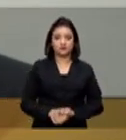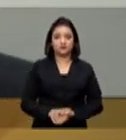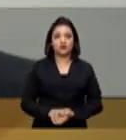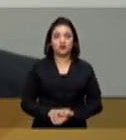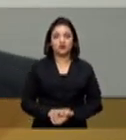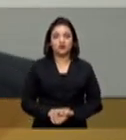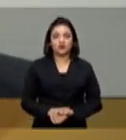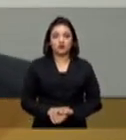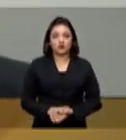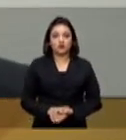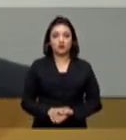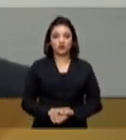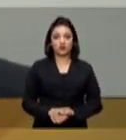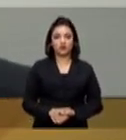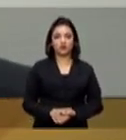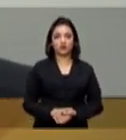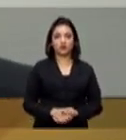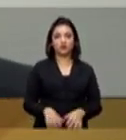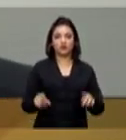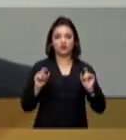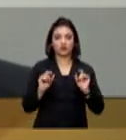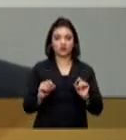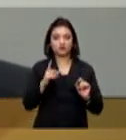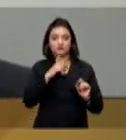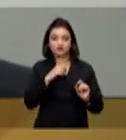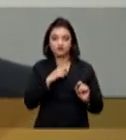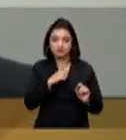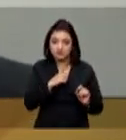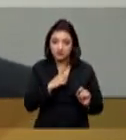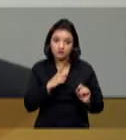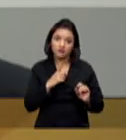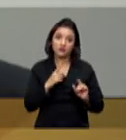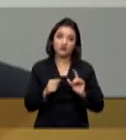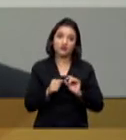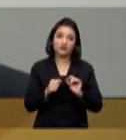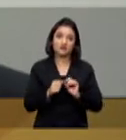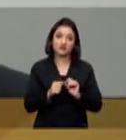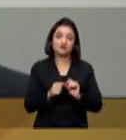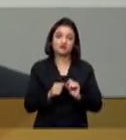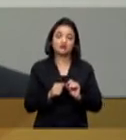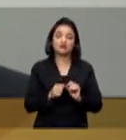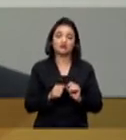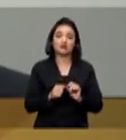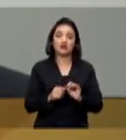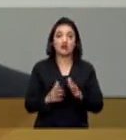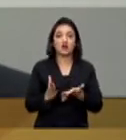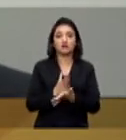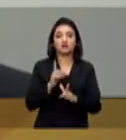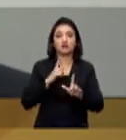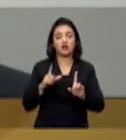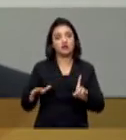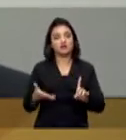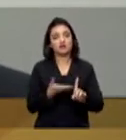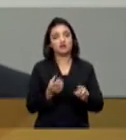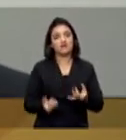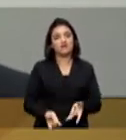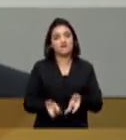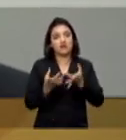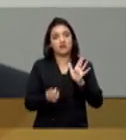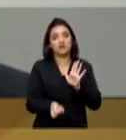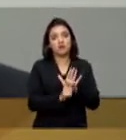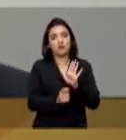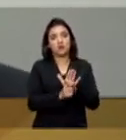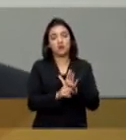De start, valeu, seu tribunal, acorde analogia em favor do réu para aplicar a pena do tráfico de entorpecentes. Isto porque o